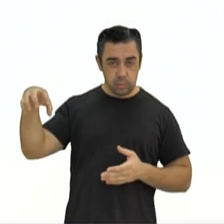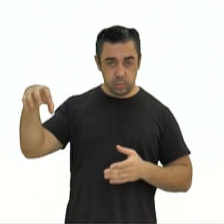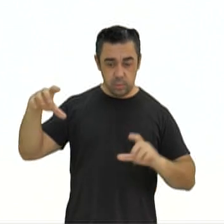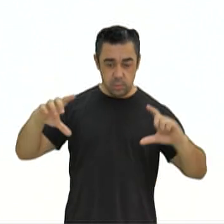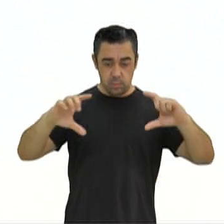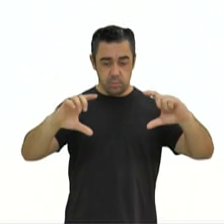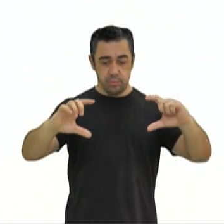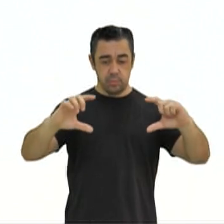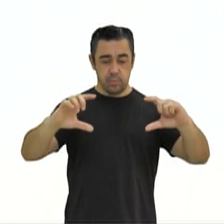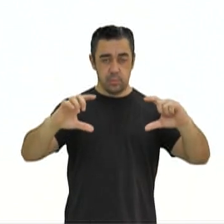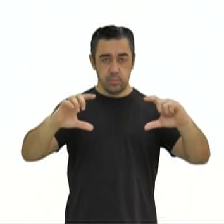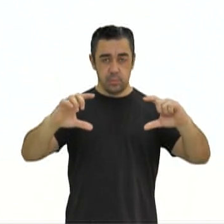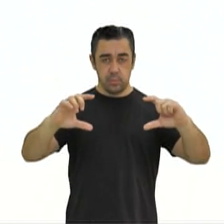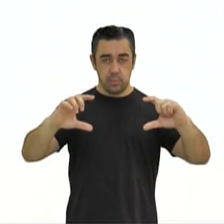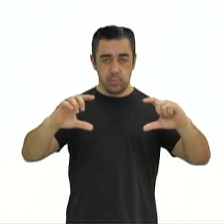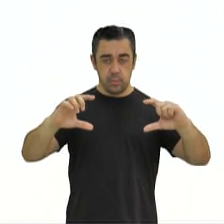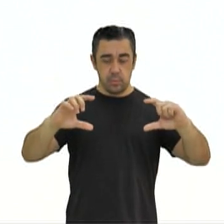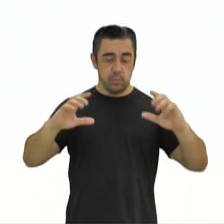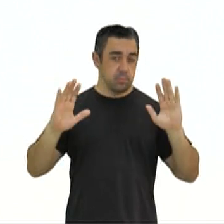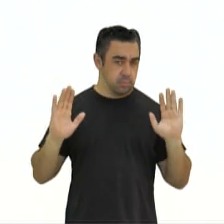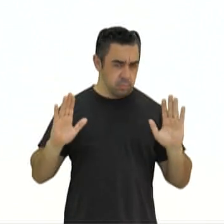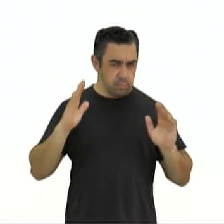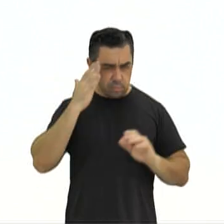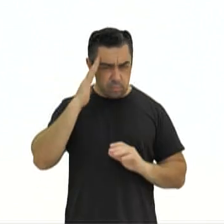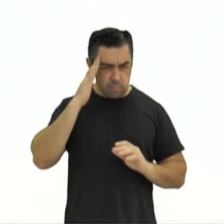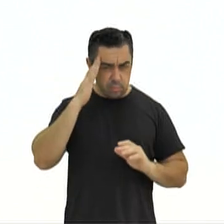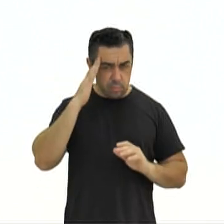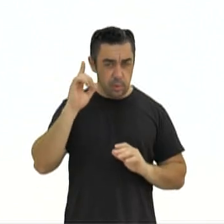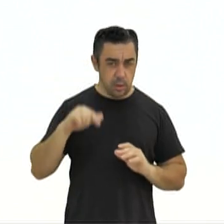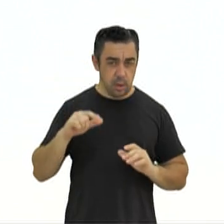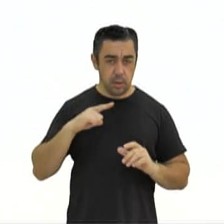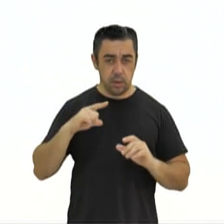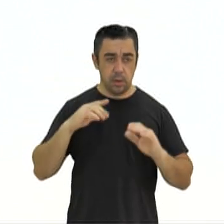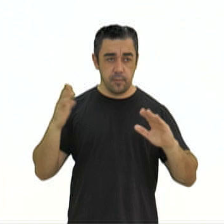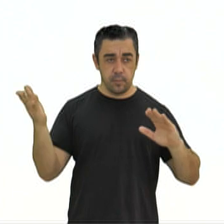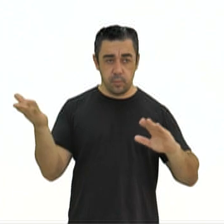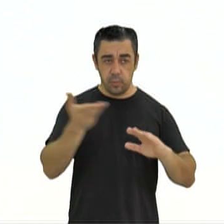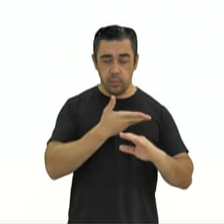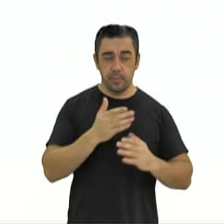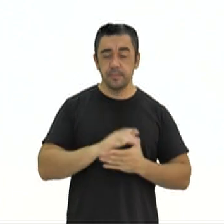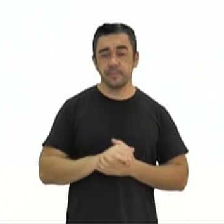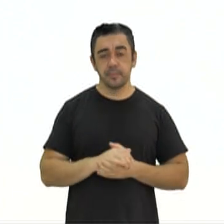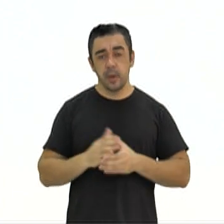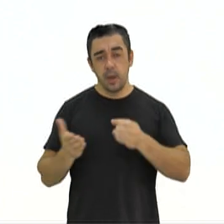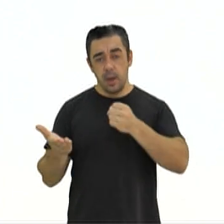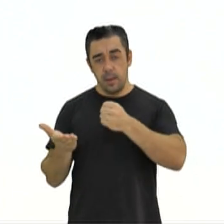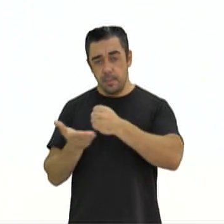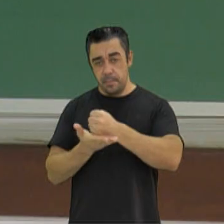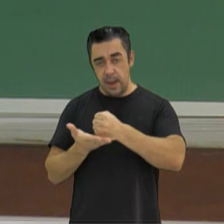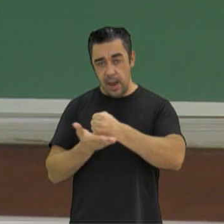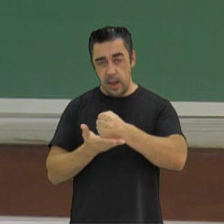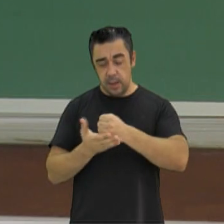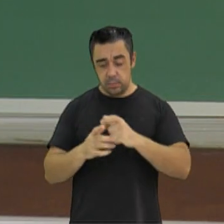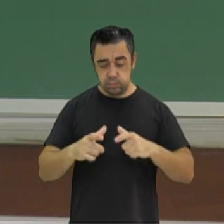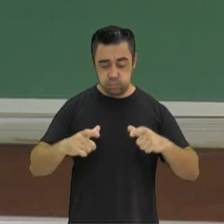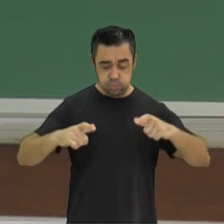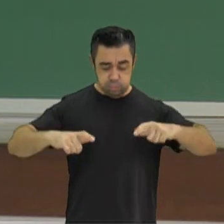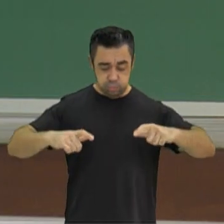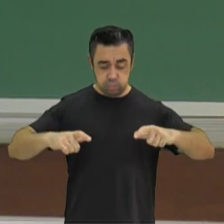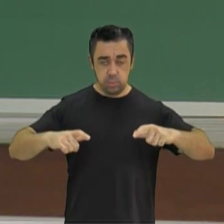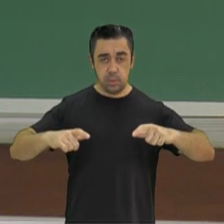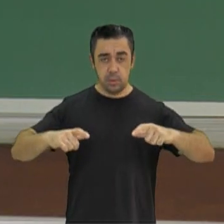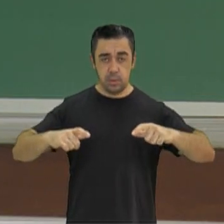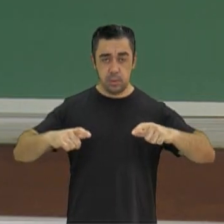foi retirado um pedaço com uma pirâmide menor. O que sobrou foi o tronco. Então ele tem uma base maior, que é a sustentação